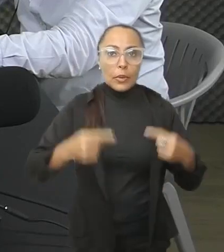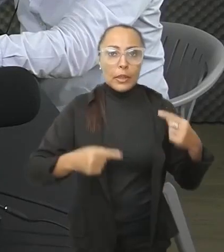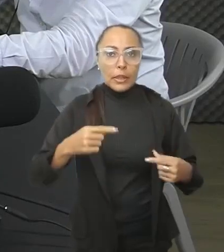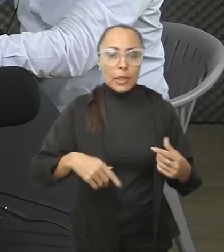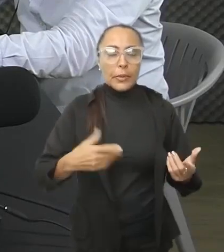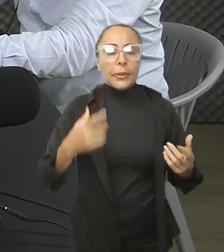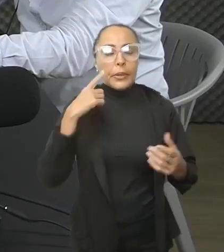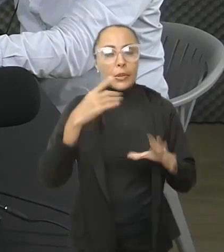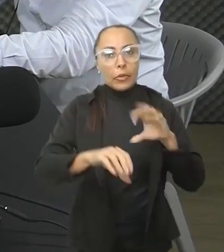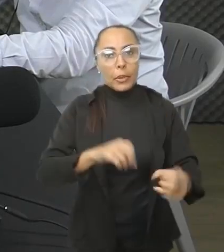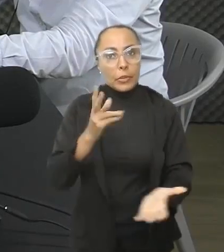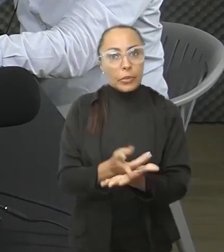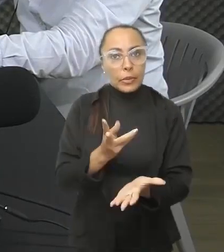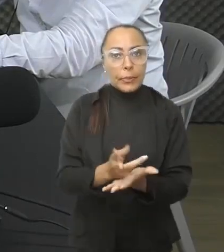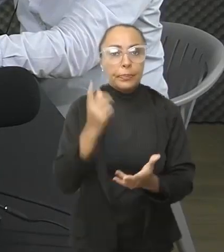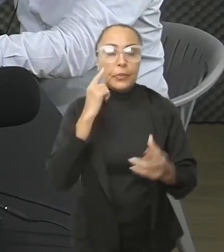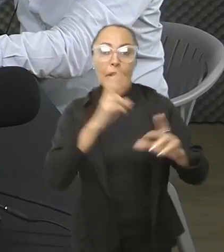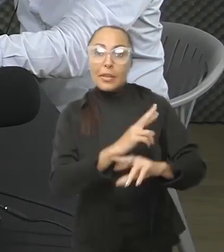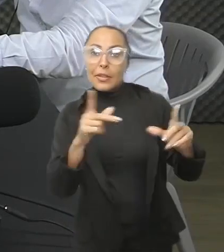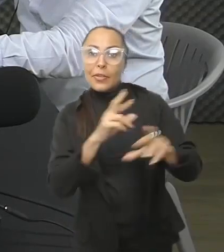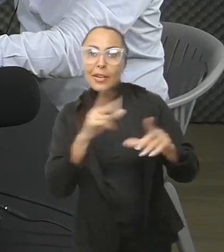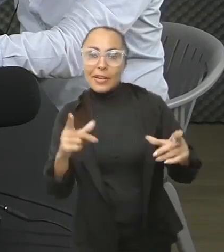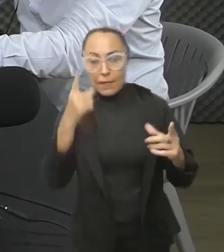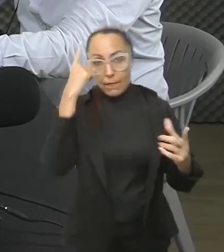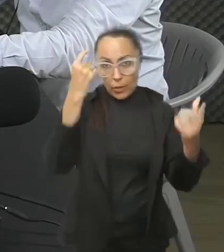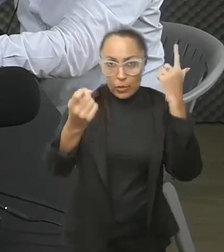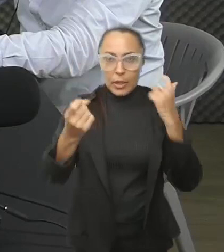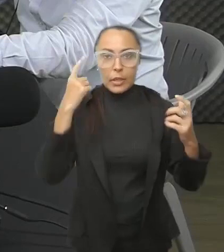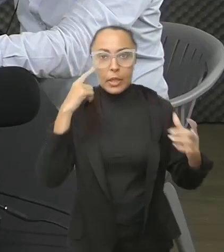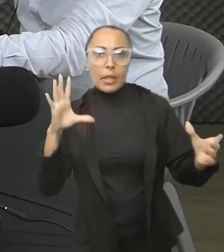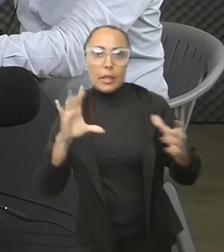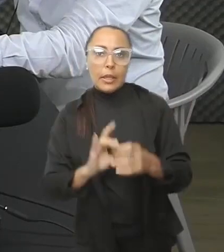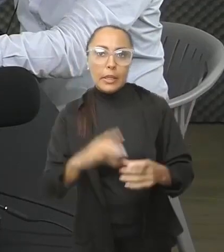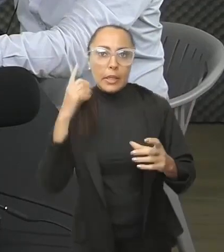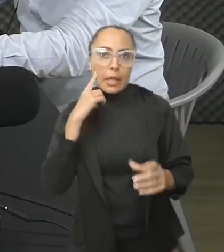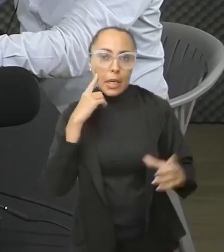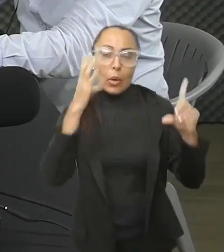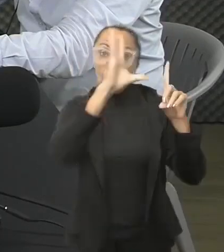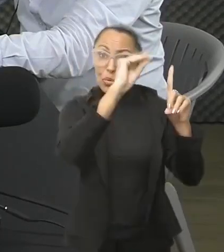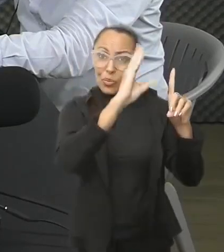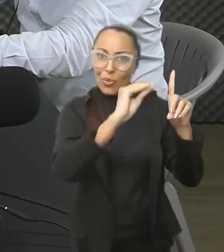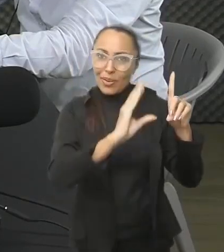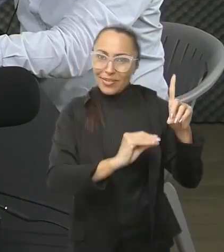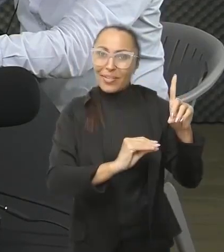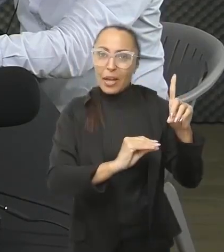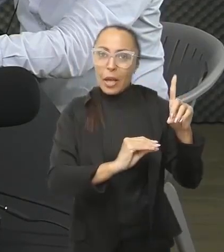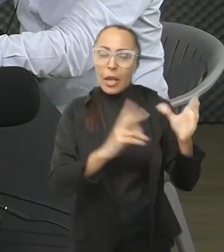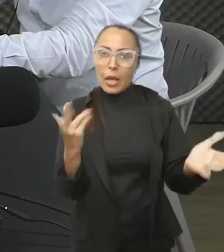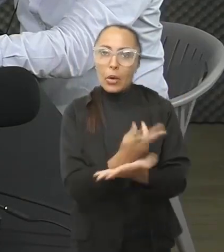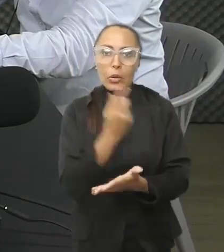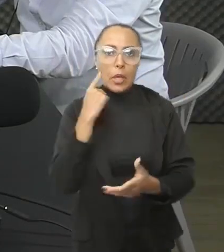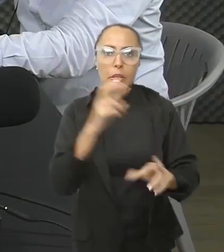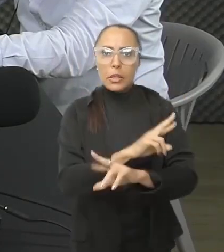continuada, né, e perceber que essas diferentes violências, né, ligadas ao abuso e exploração sexual, elas acontecem em